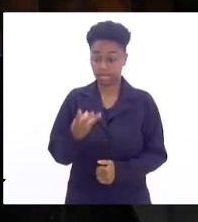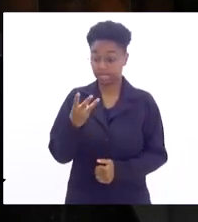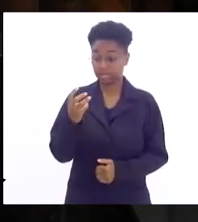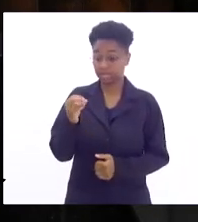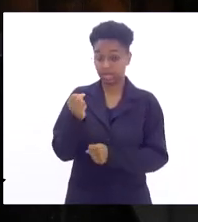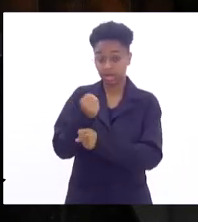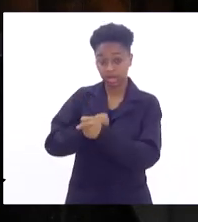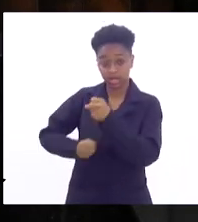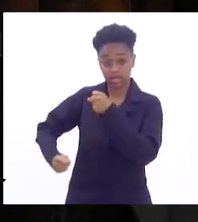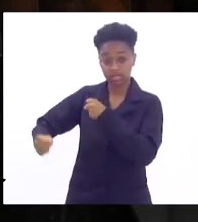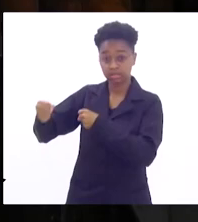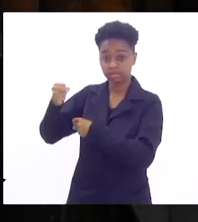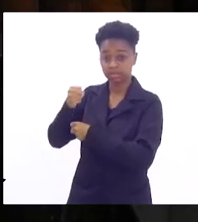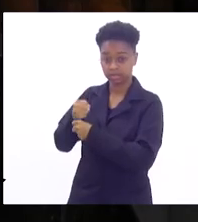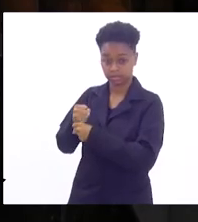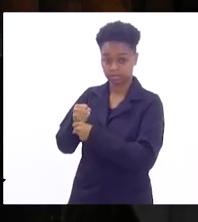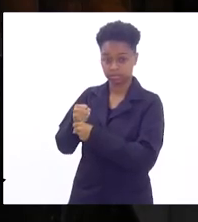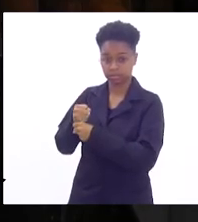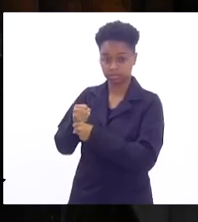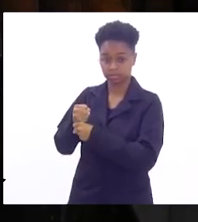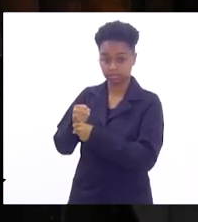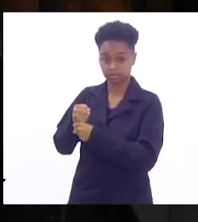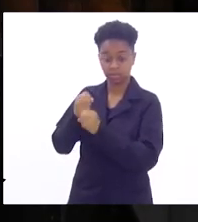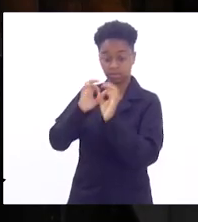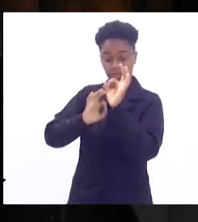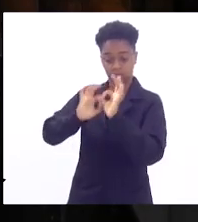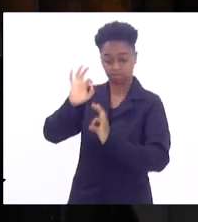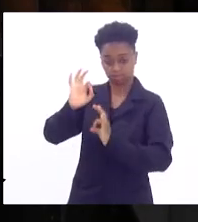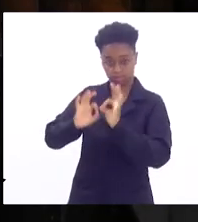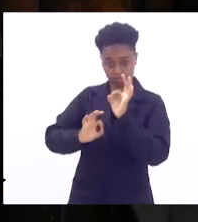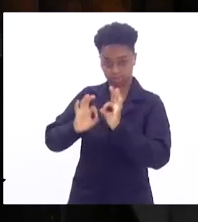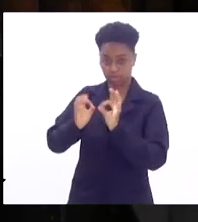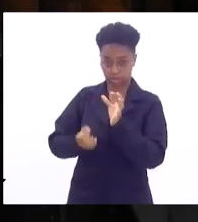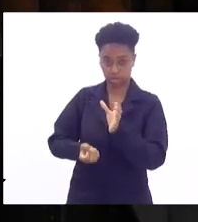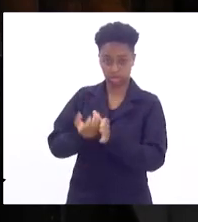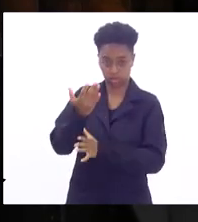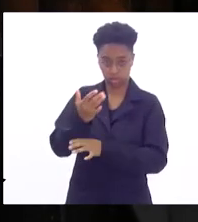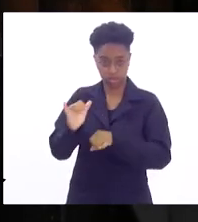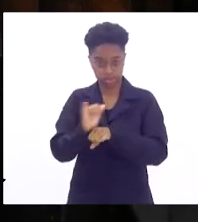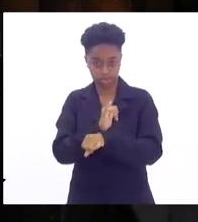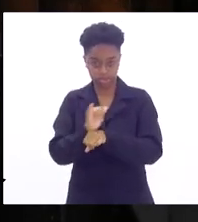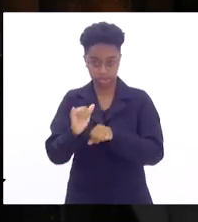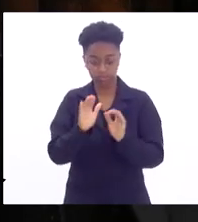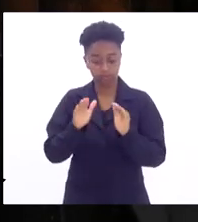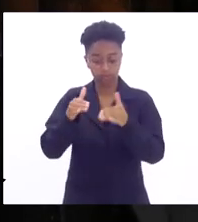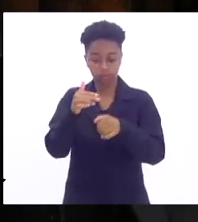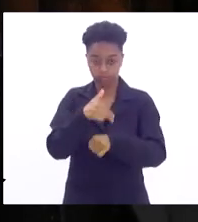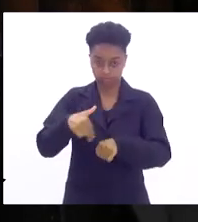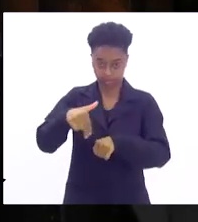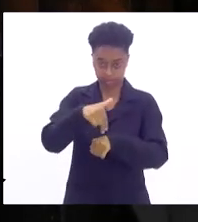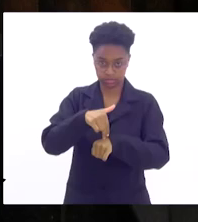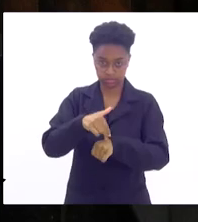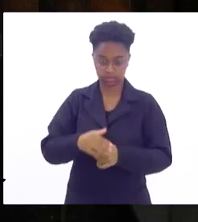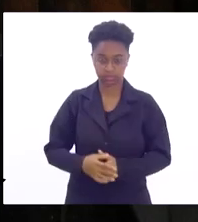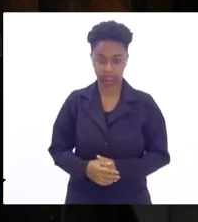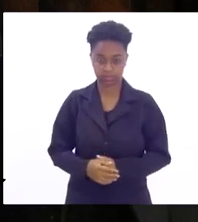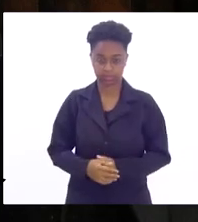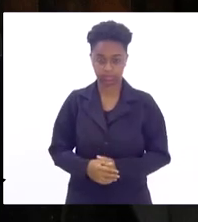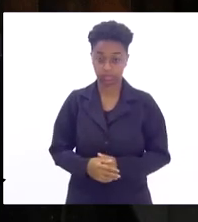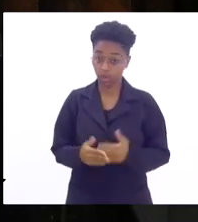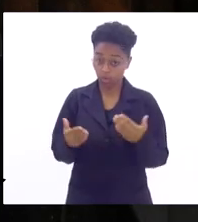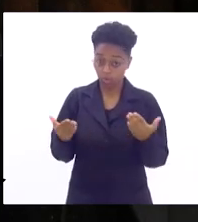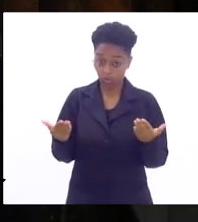atrás traçou um plano planejamento estratégico de nação hoje